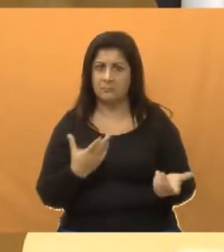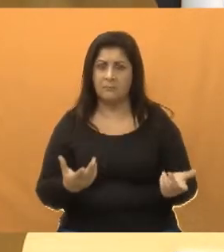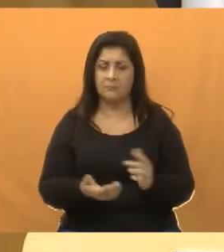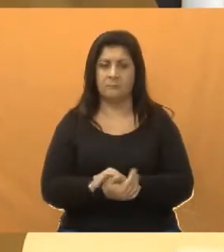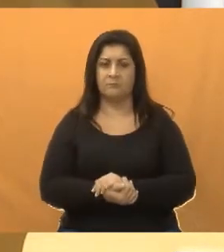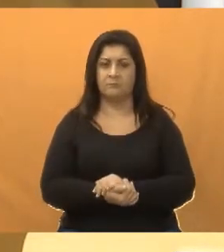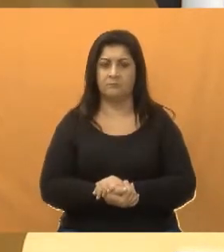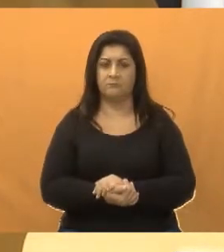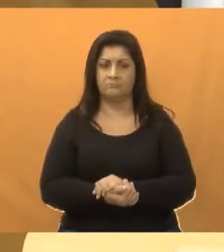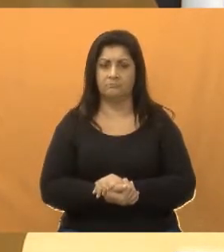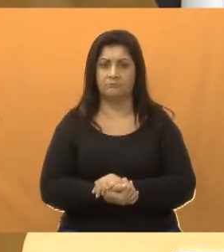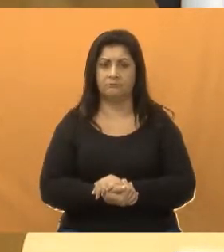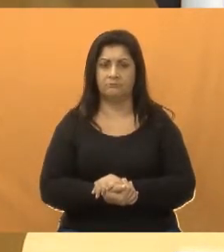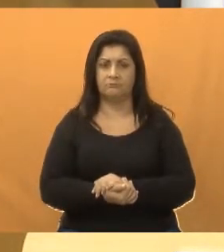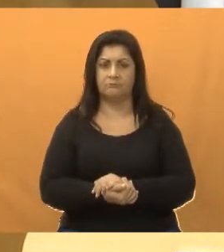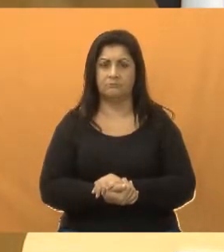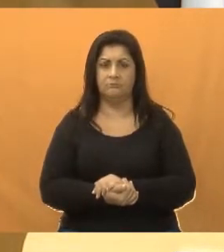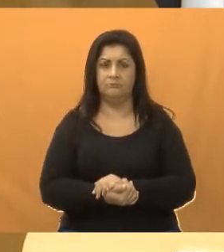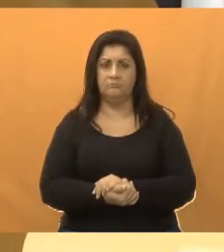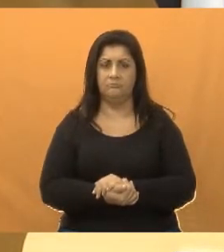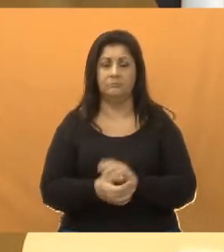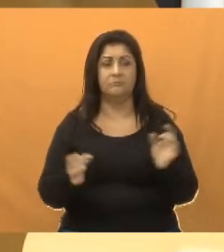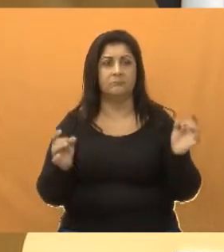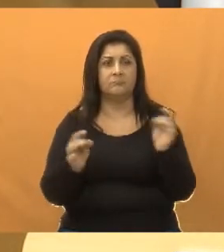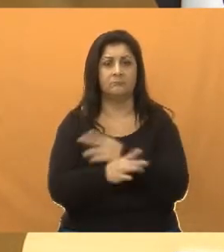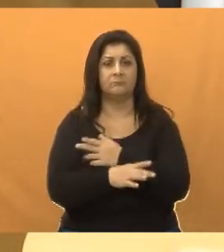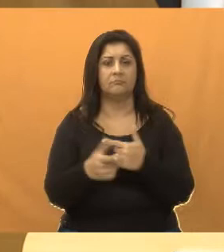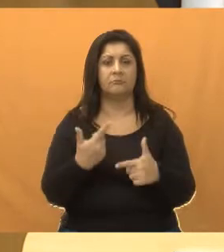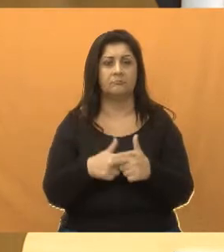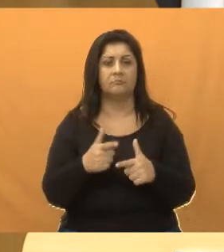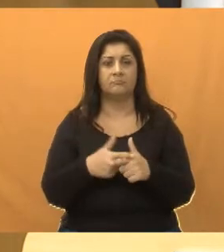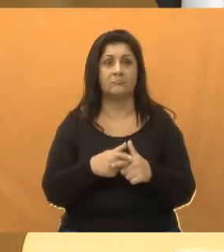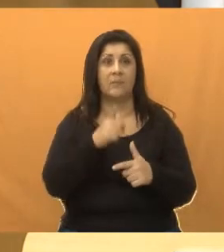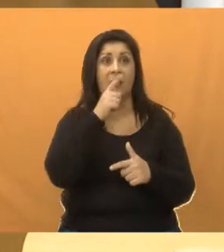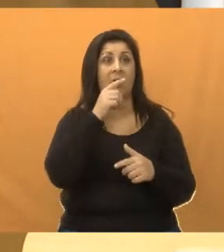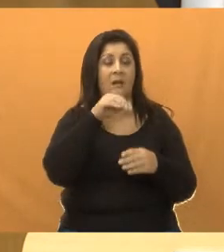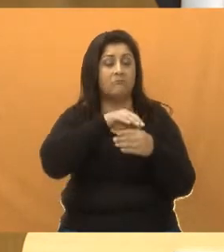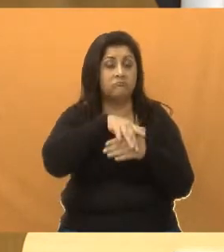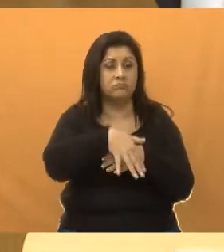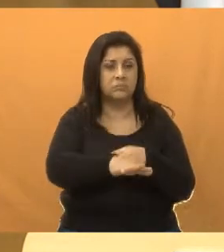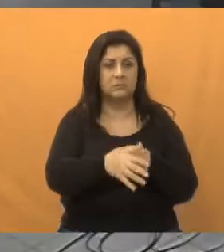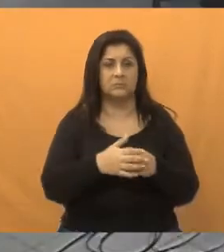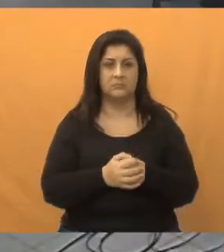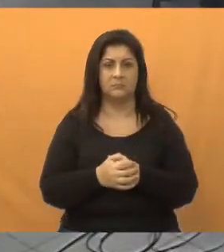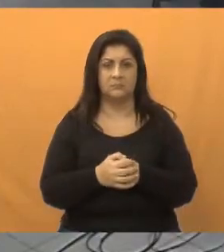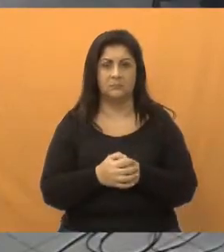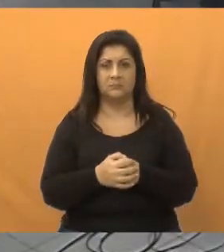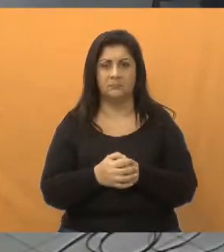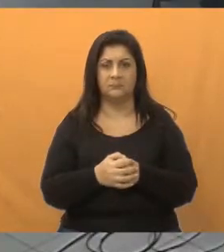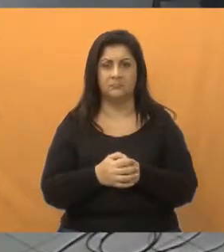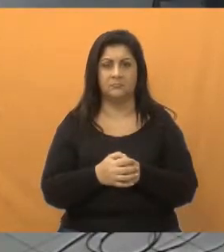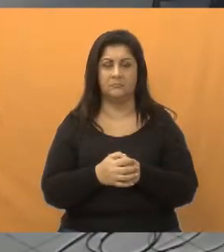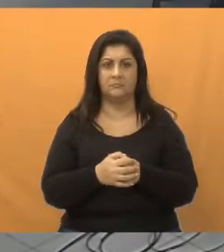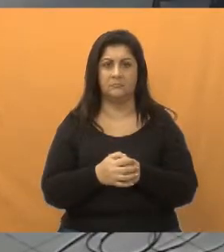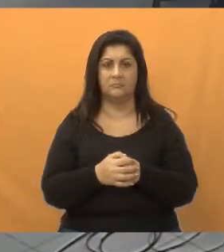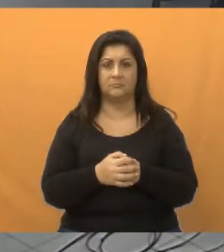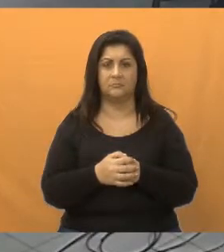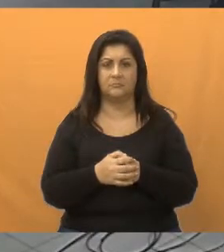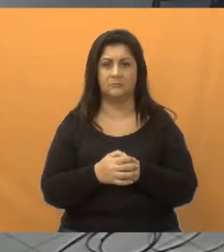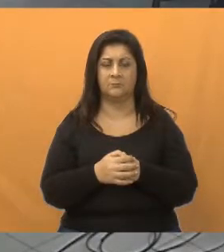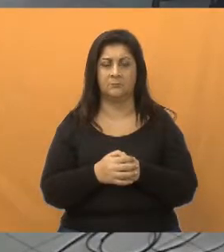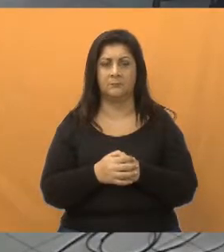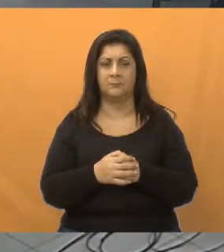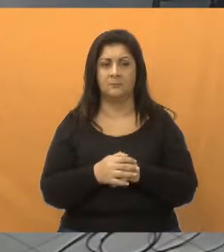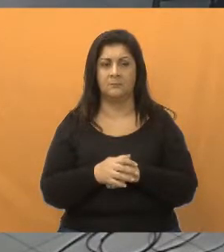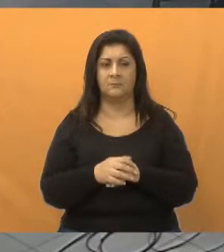dessa obra. Vereador, vai acabar com o problema de enchente na frente da casa dessas pessoas? Uma parte, vereador Será que Juarez. o povo não está vendo isso, gente?